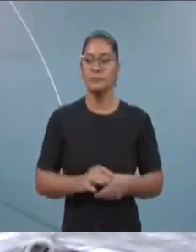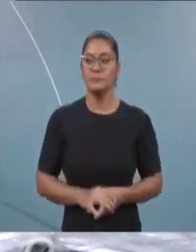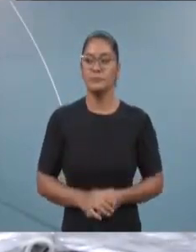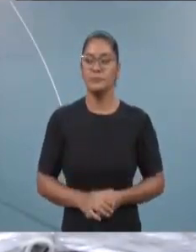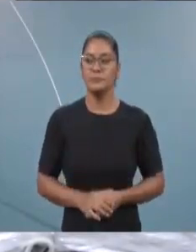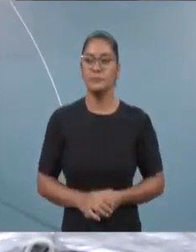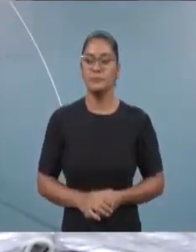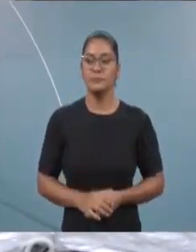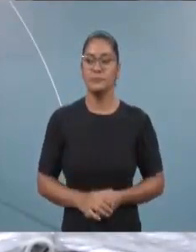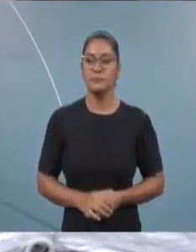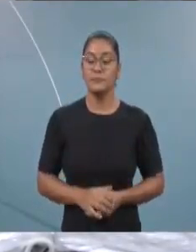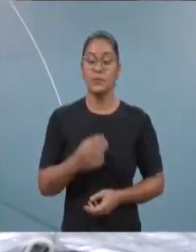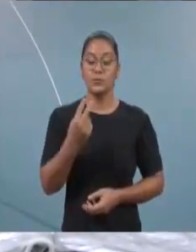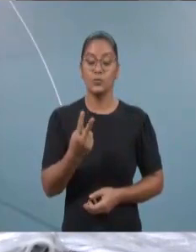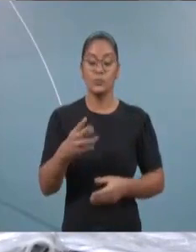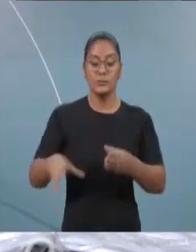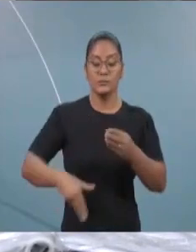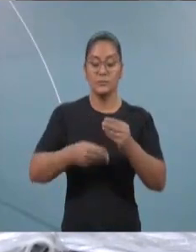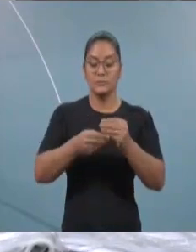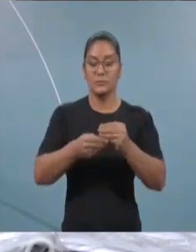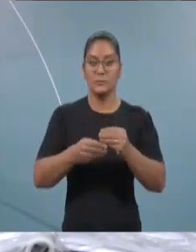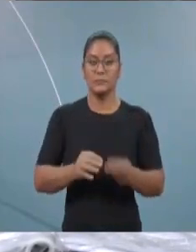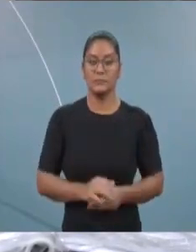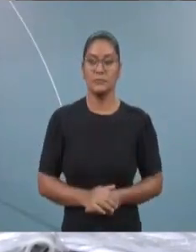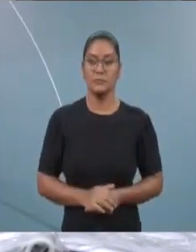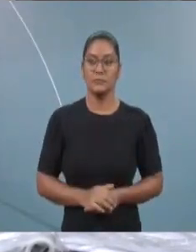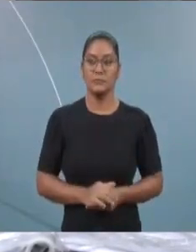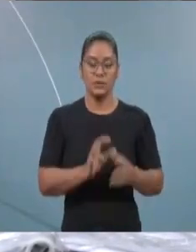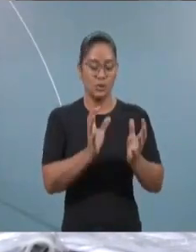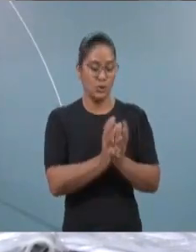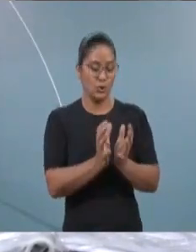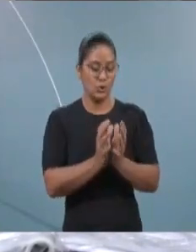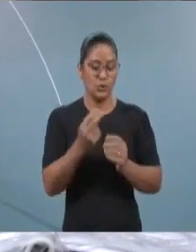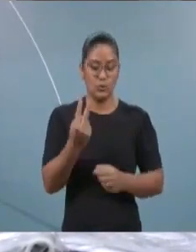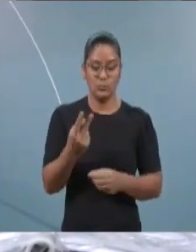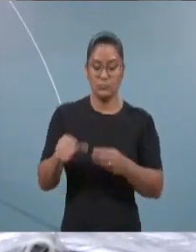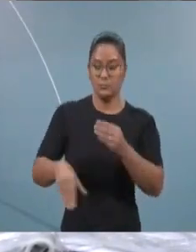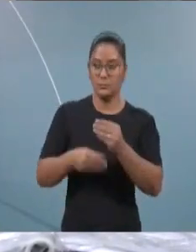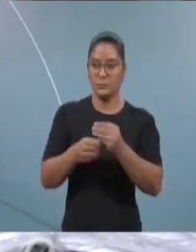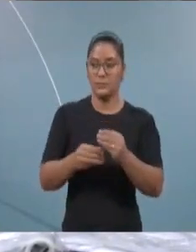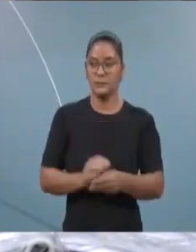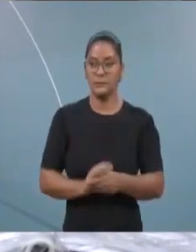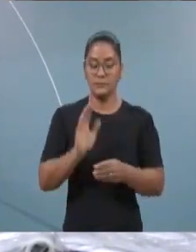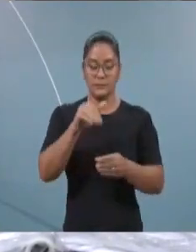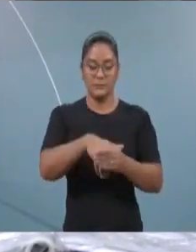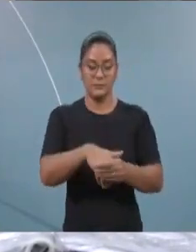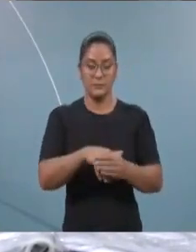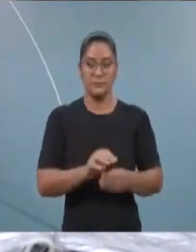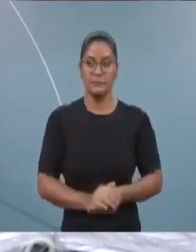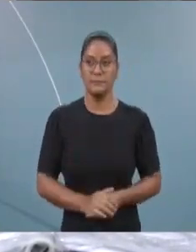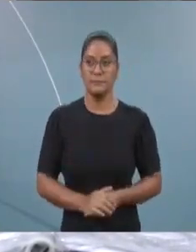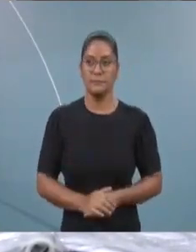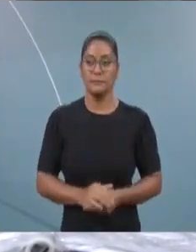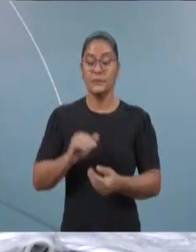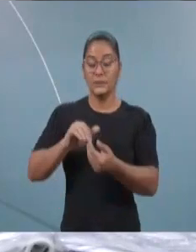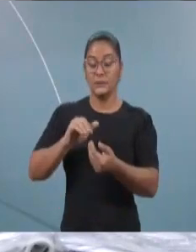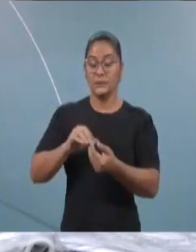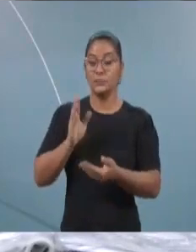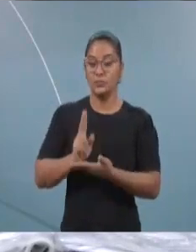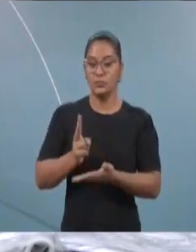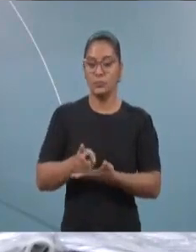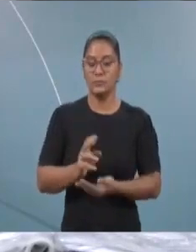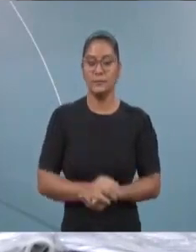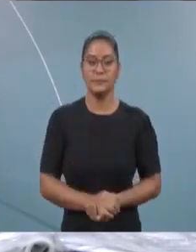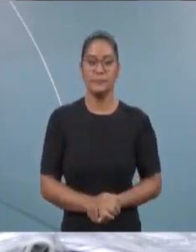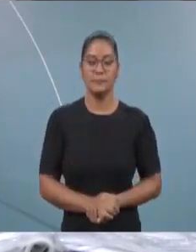maioria tem duas emendas aqui vamos votar em bloco as duas emendas em votação aqueles que concordam permaneça